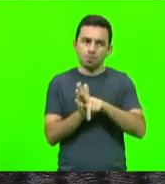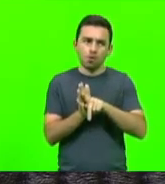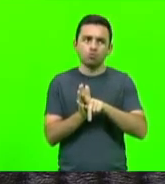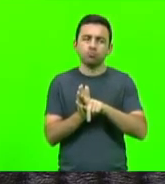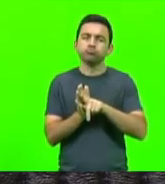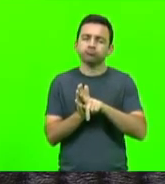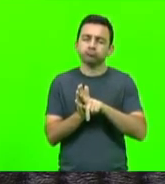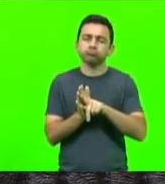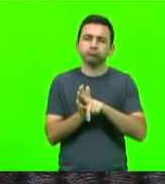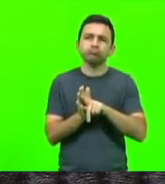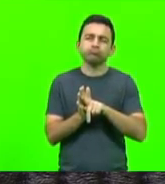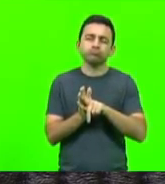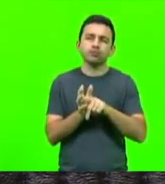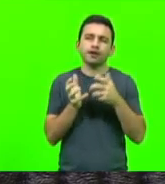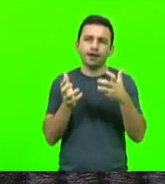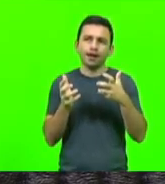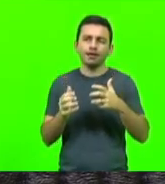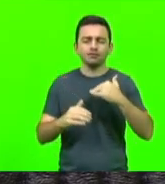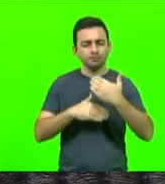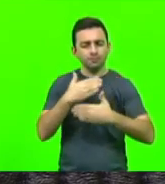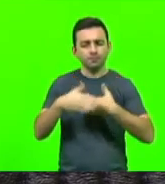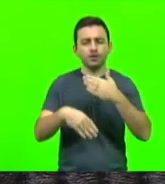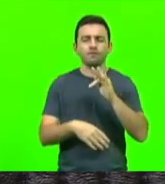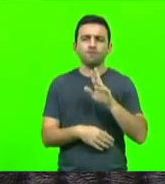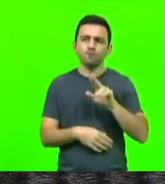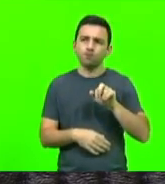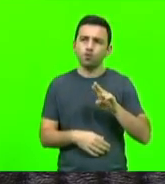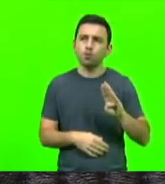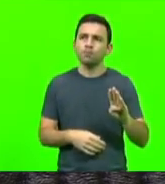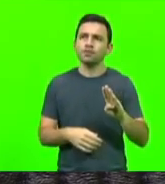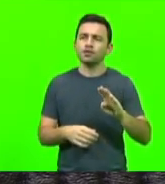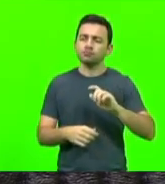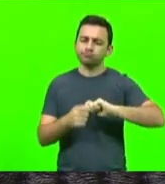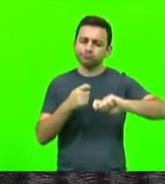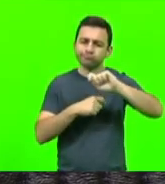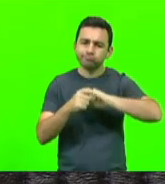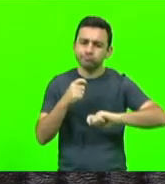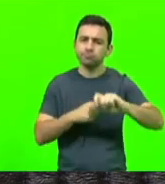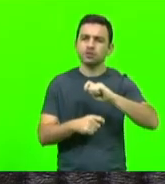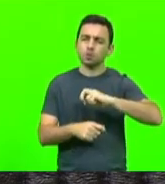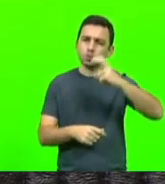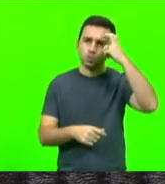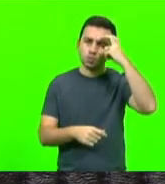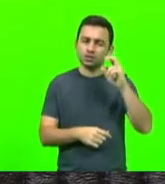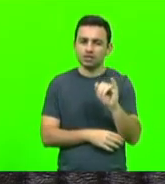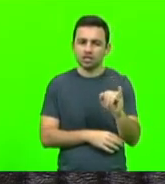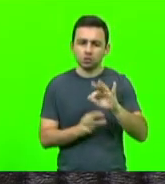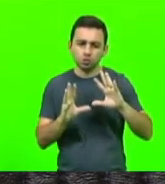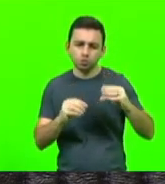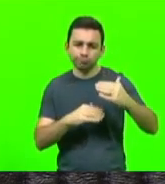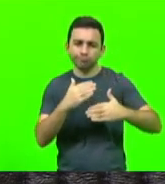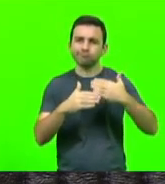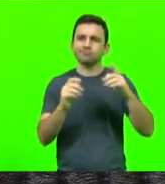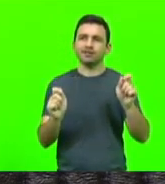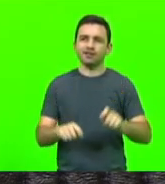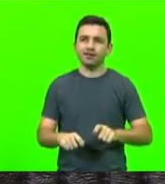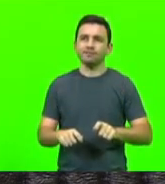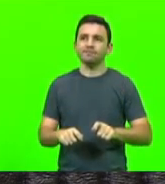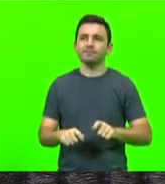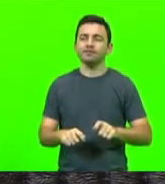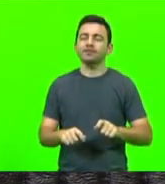contribuir para o desenvolvimento social, econômico, cultural da região do Vale do Itajaí e, enfim, de todo o